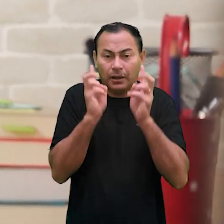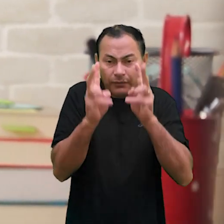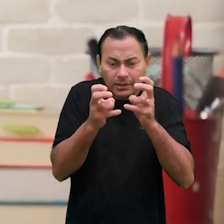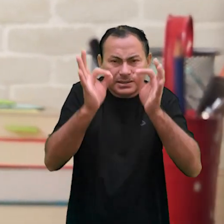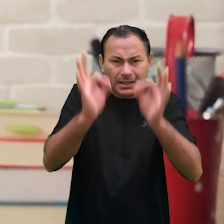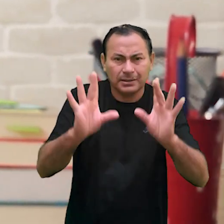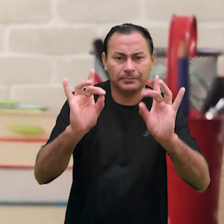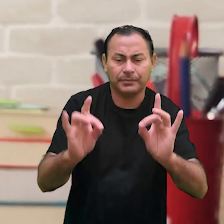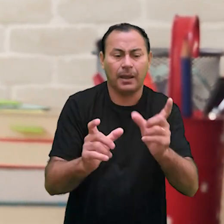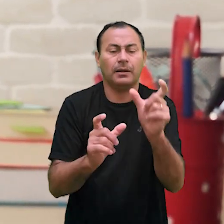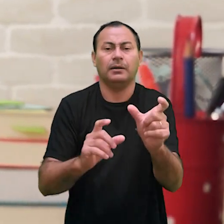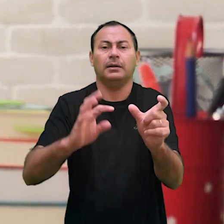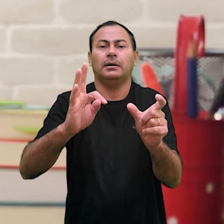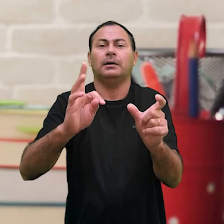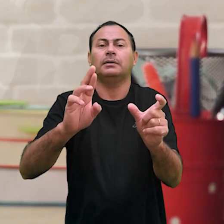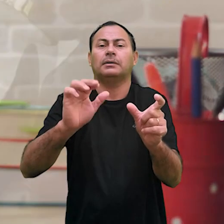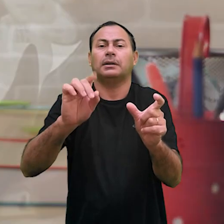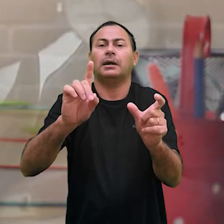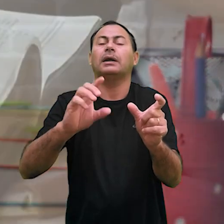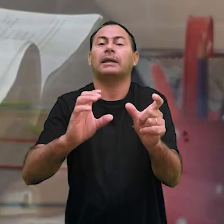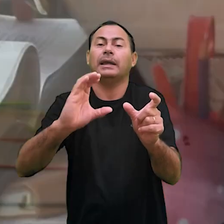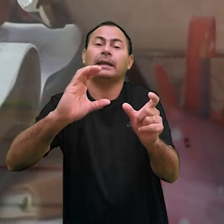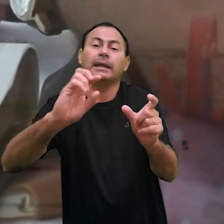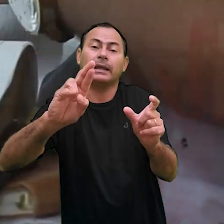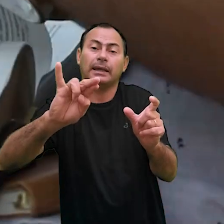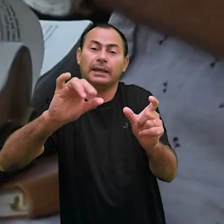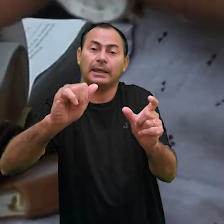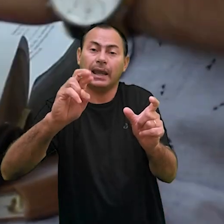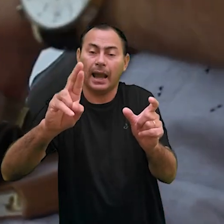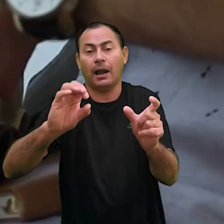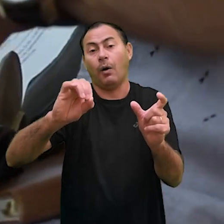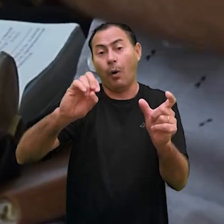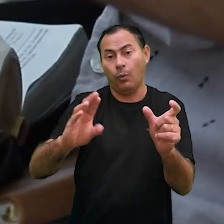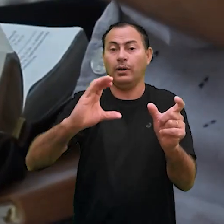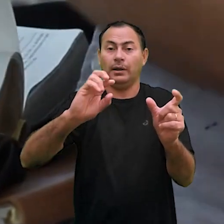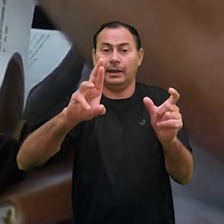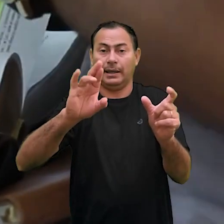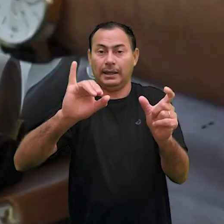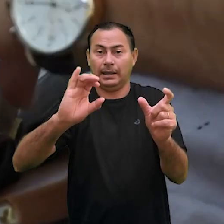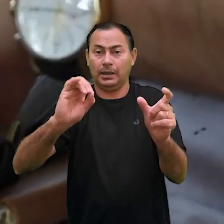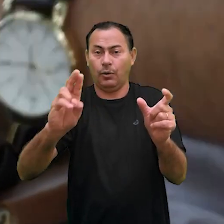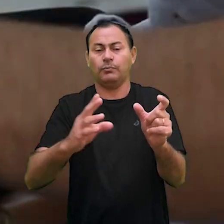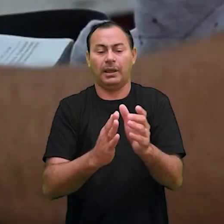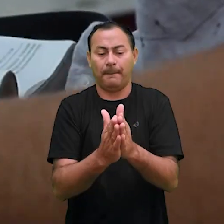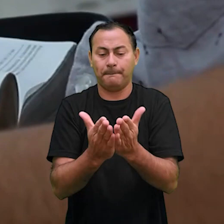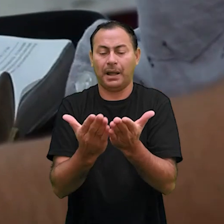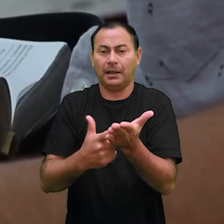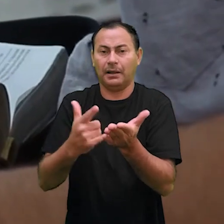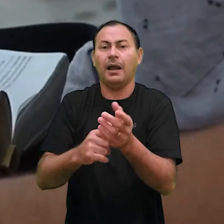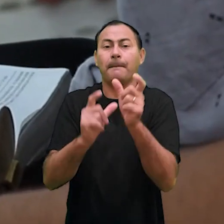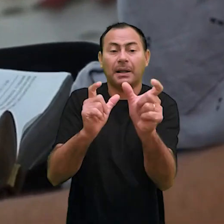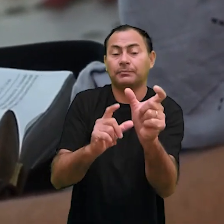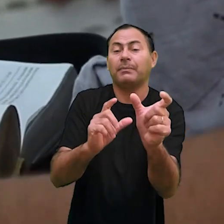palavras que você deve estudar e observar cuidadosamente é a palavra traduzida como criar ou criou. Essa é a